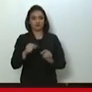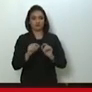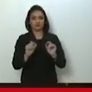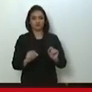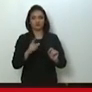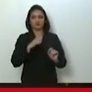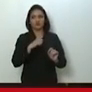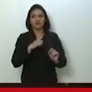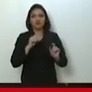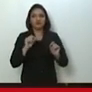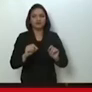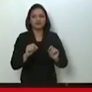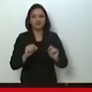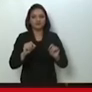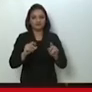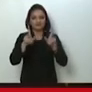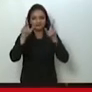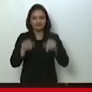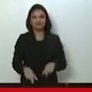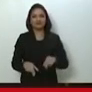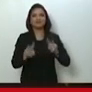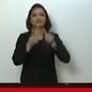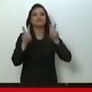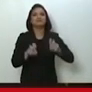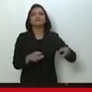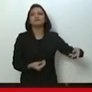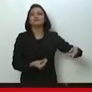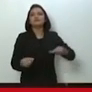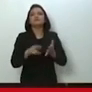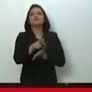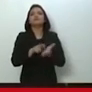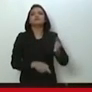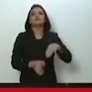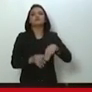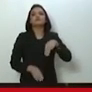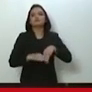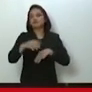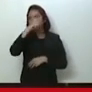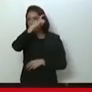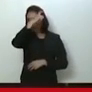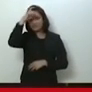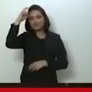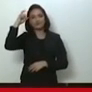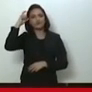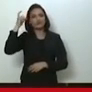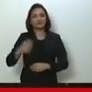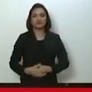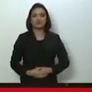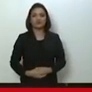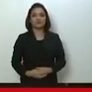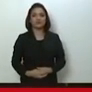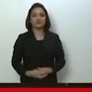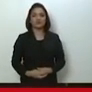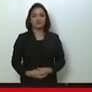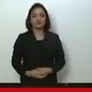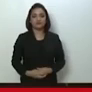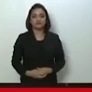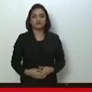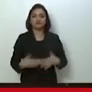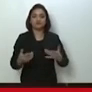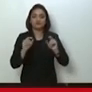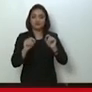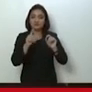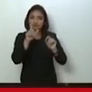matéria relatada pelo ministro Lewandowski e sistemas recebidos da hora de bebê Odebrecht Drauzio